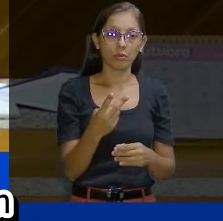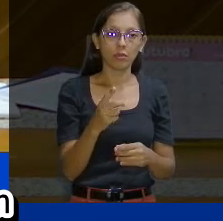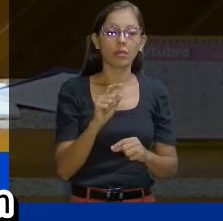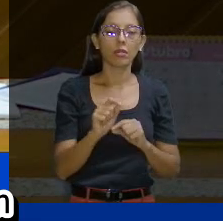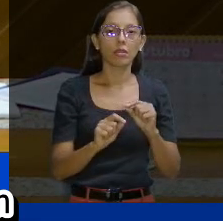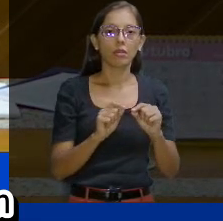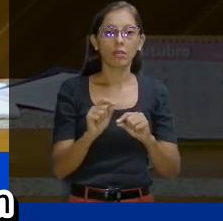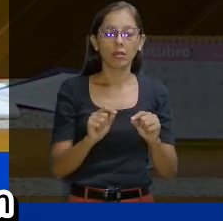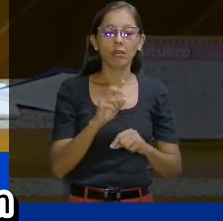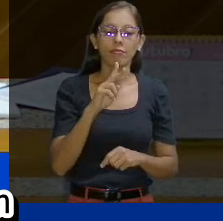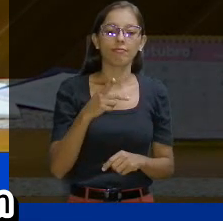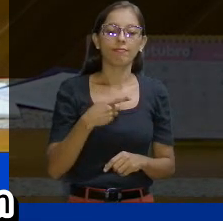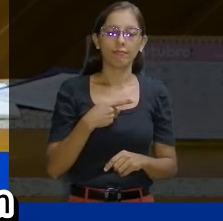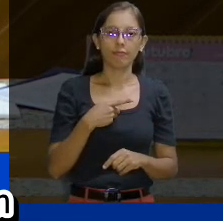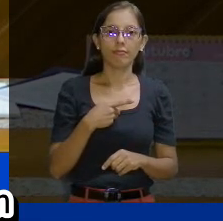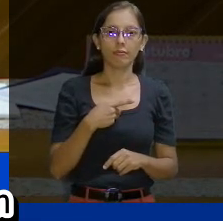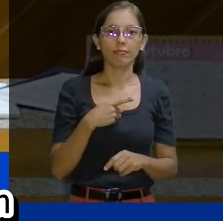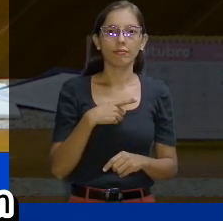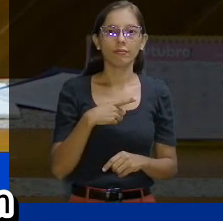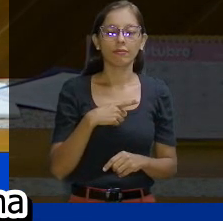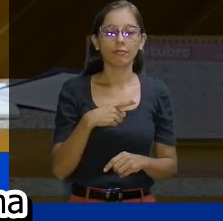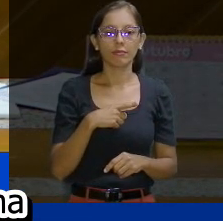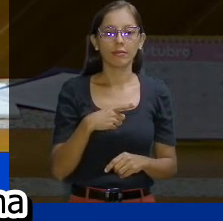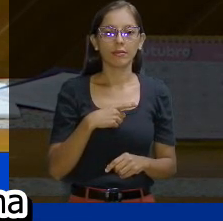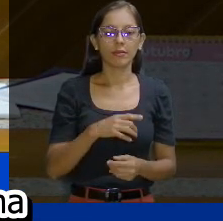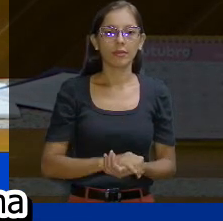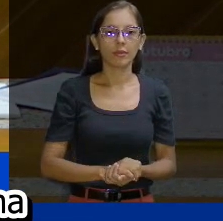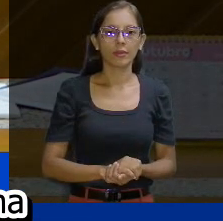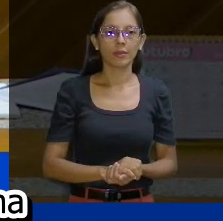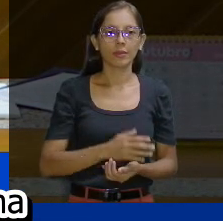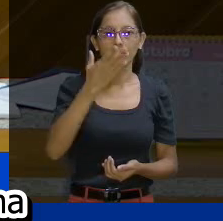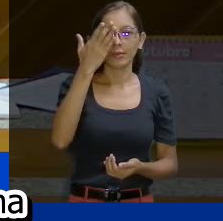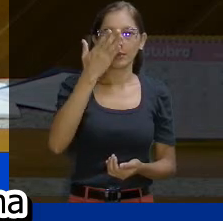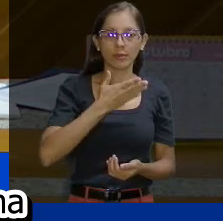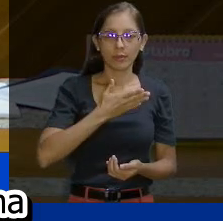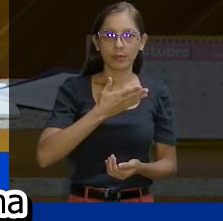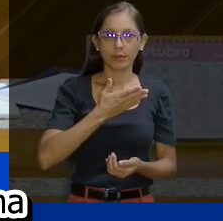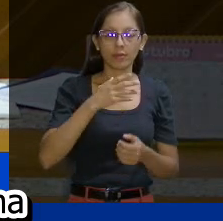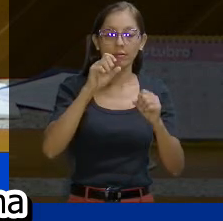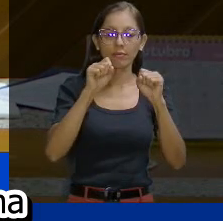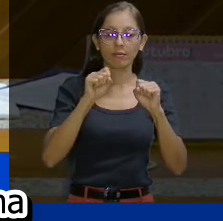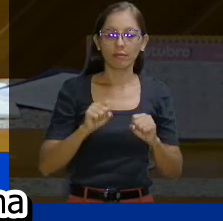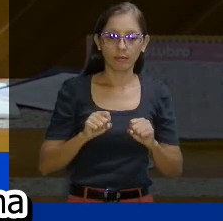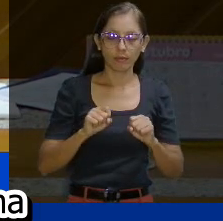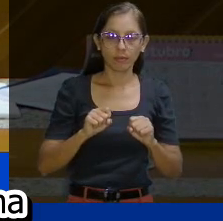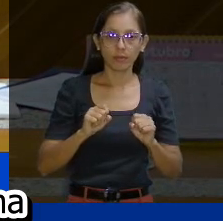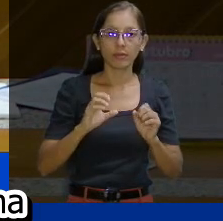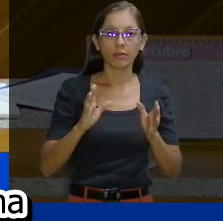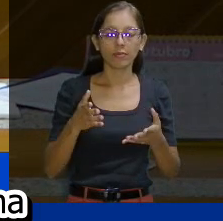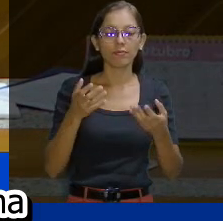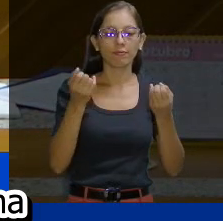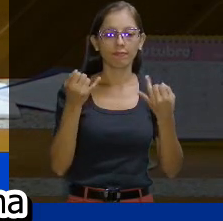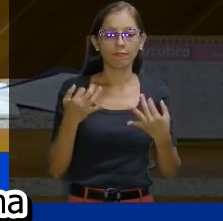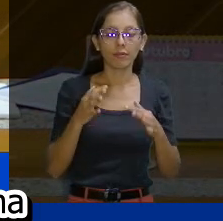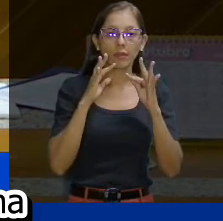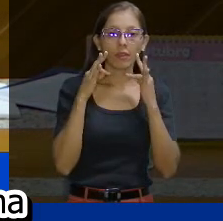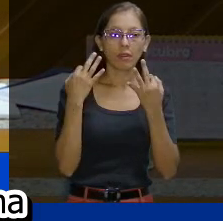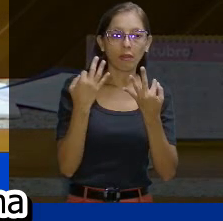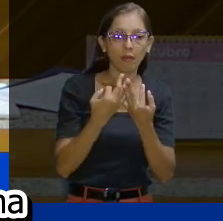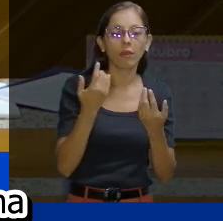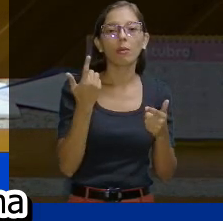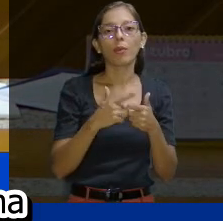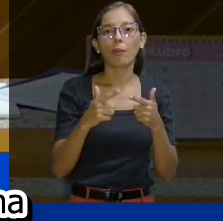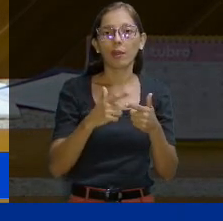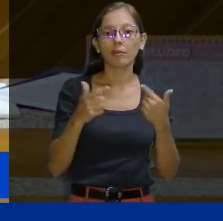circunstância de ordem pessoal, com base no depoimento das testemunhas, que afirmaram que a candidata passou por uma tragédia familiar durante o